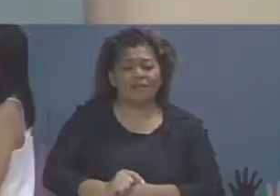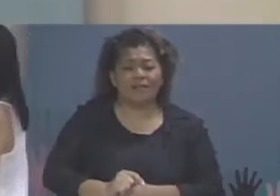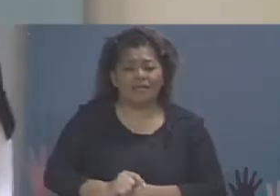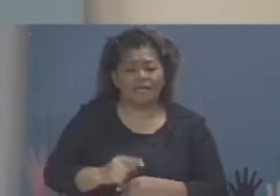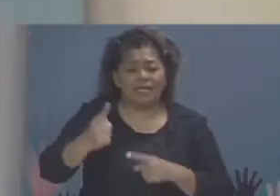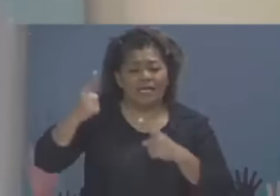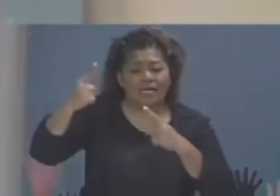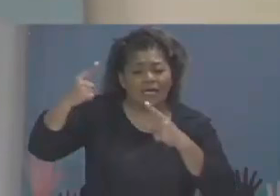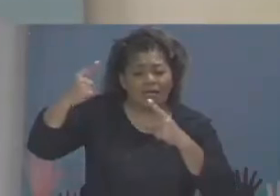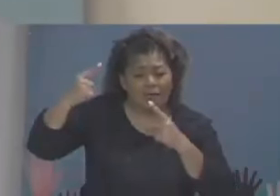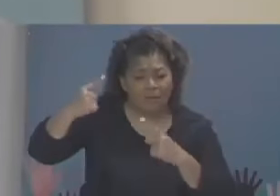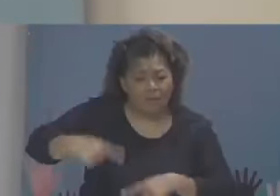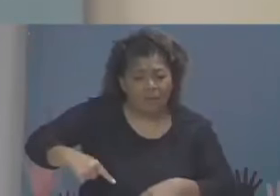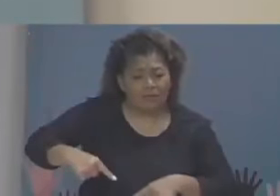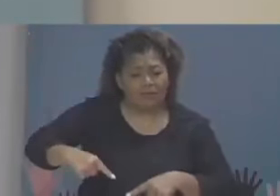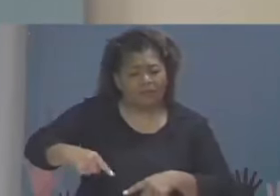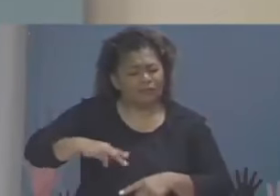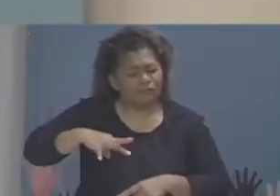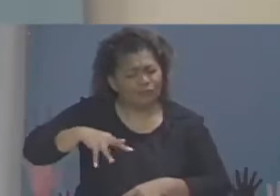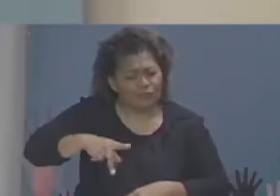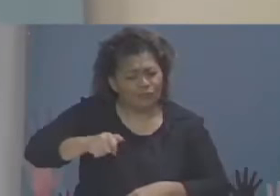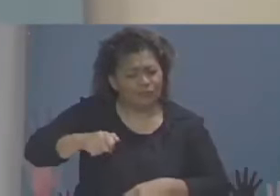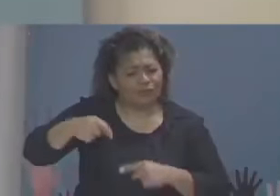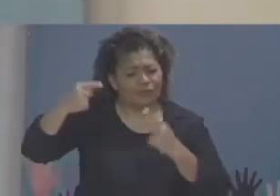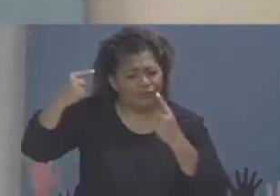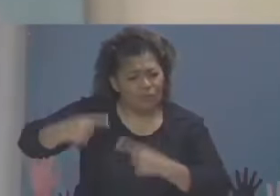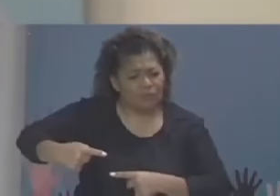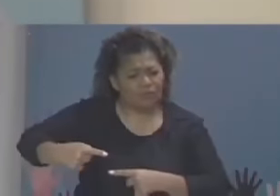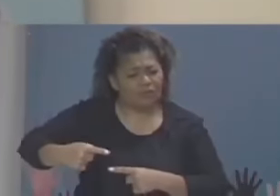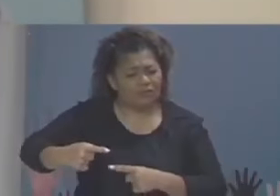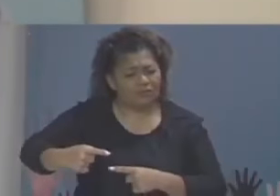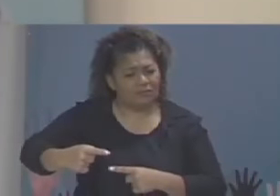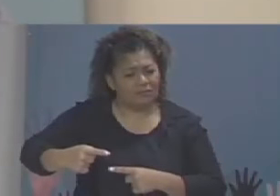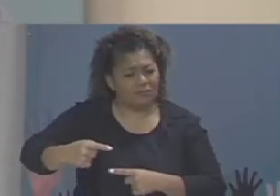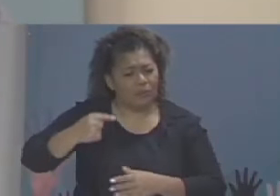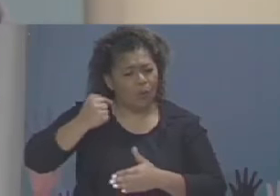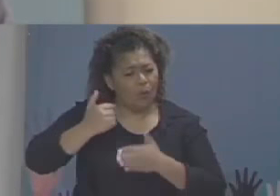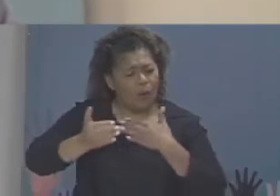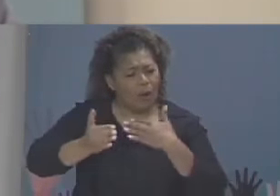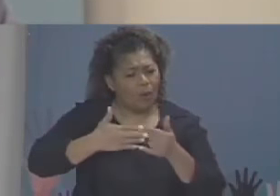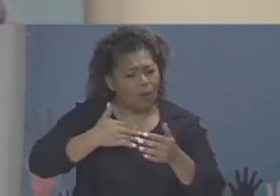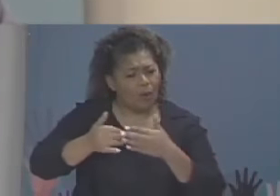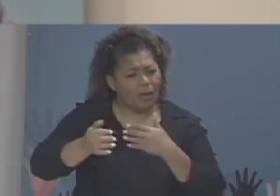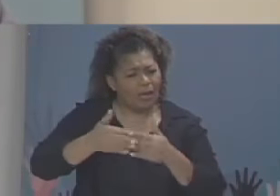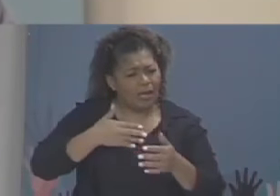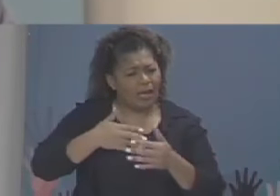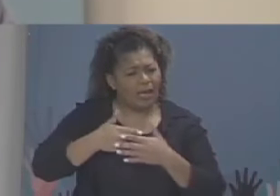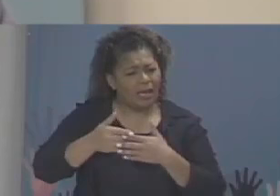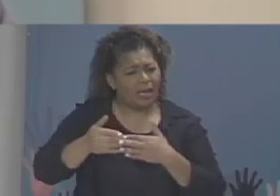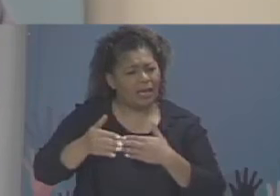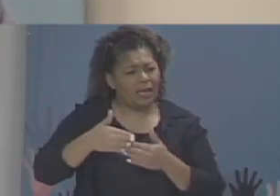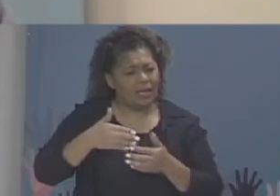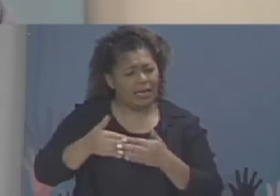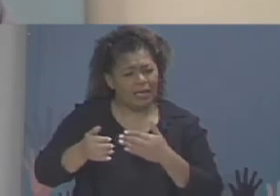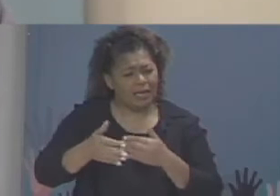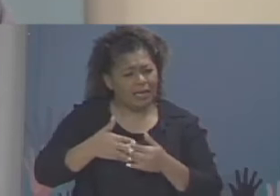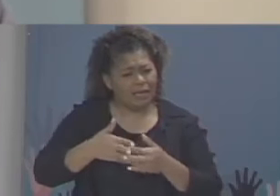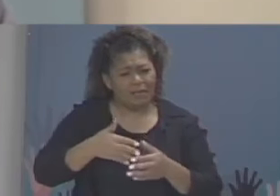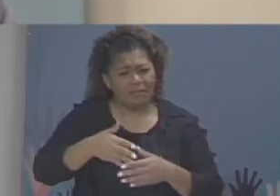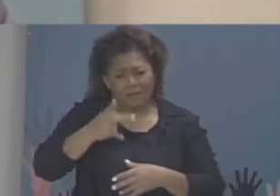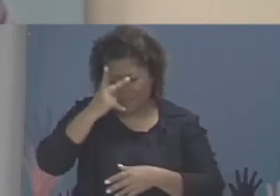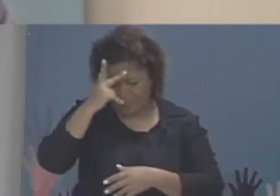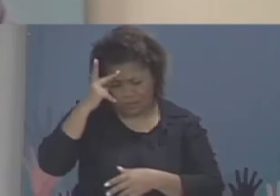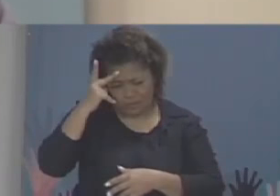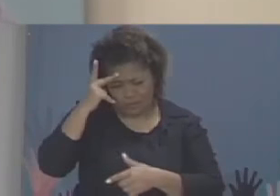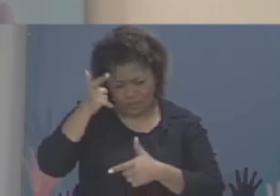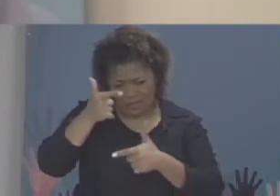totalmente contra, vou falar para as três, totalmente contra qualquer projeto de aproximação religiosa